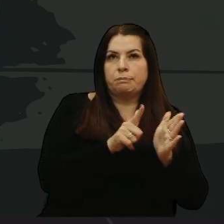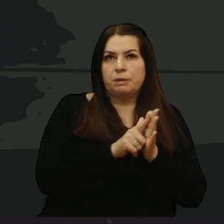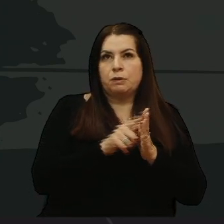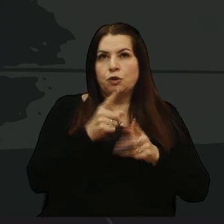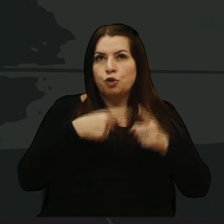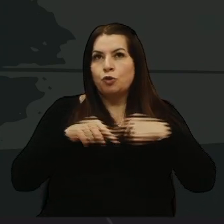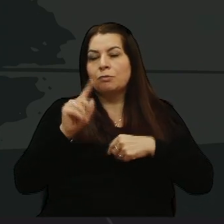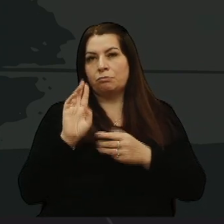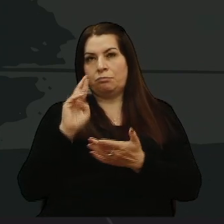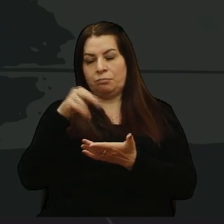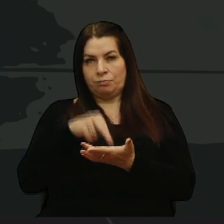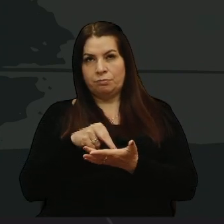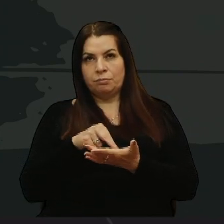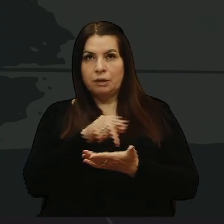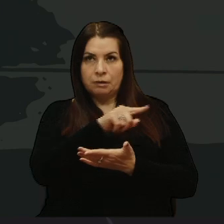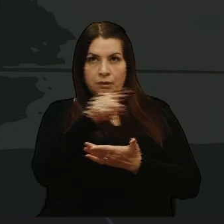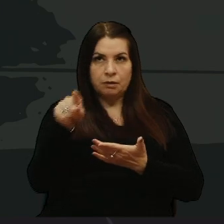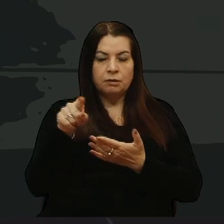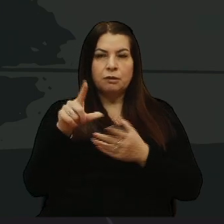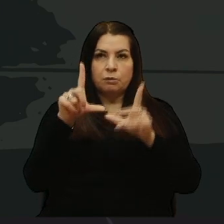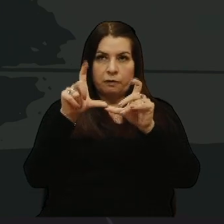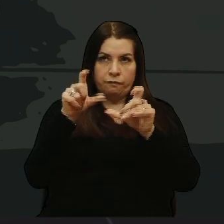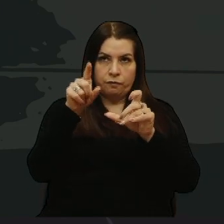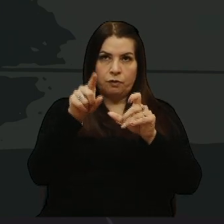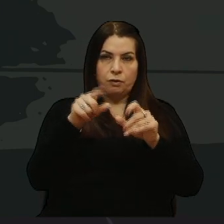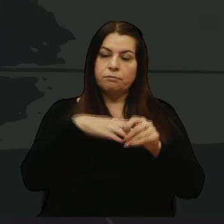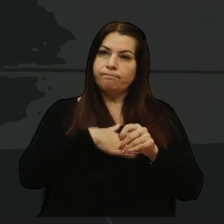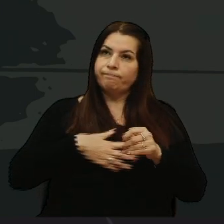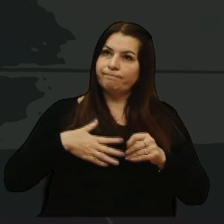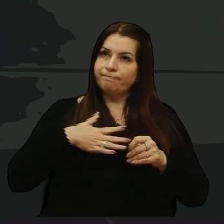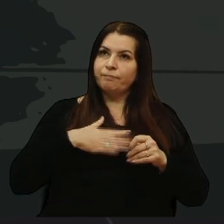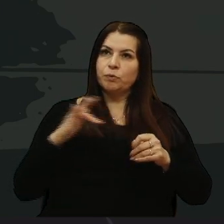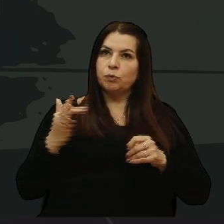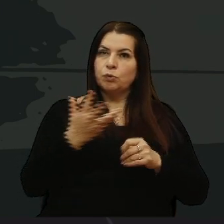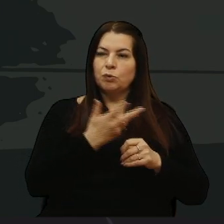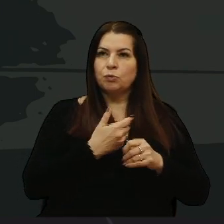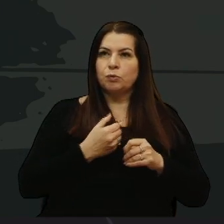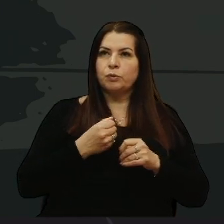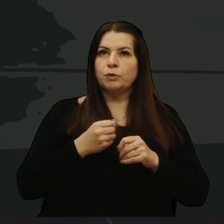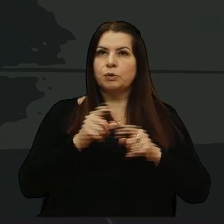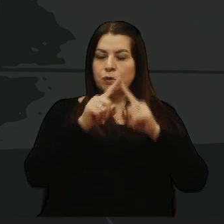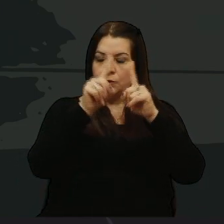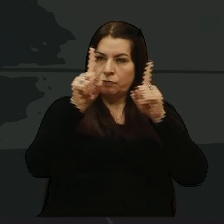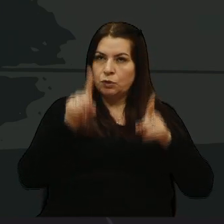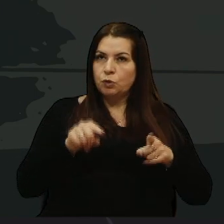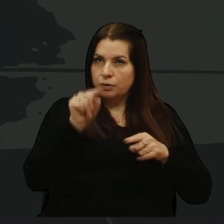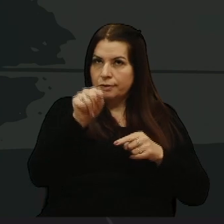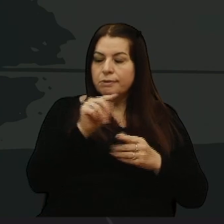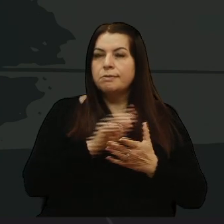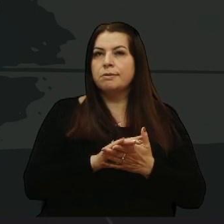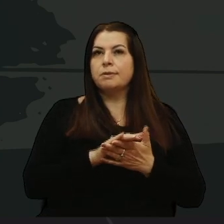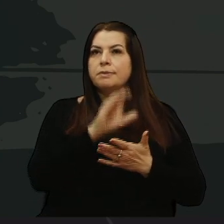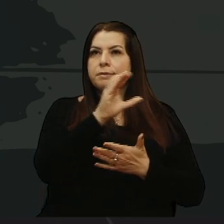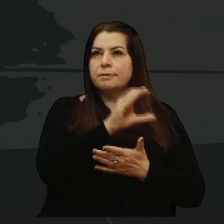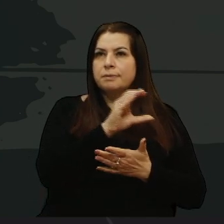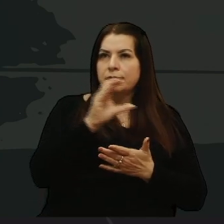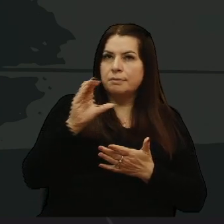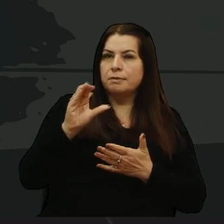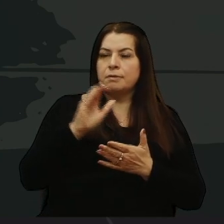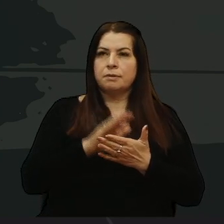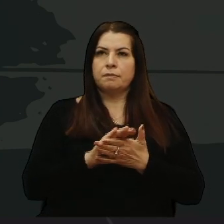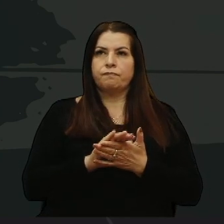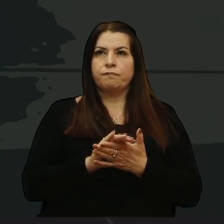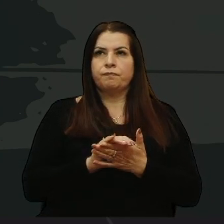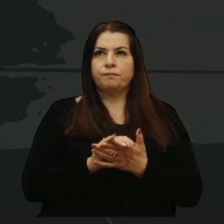tornam realidade. Esta é uma foto muito gratificante de todos os servidores, a CCs,